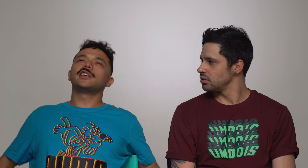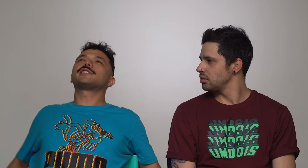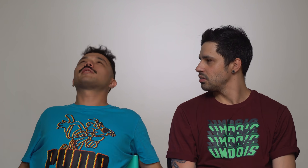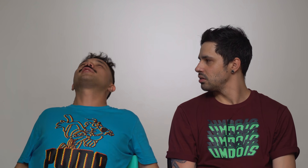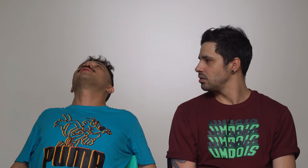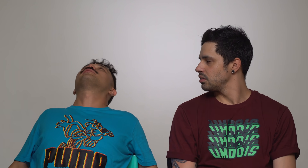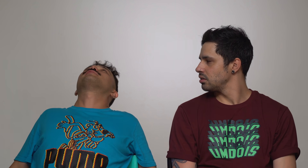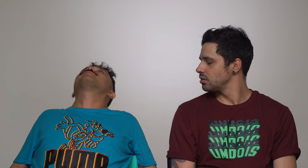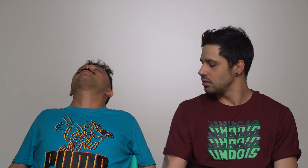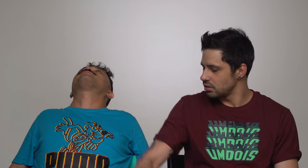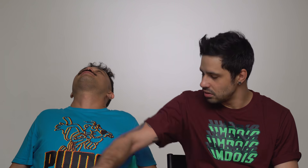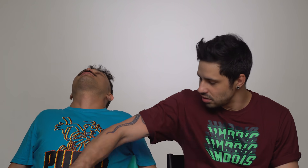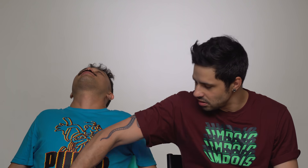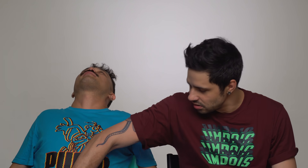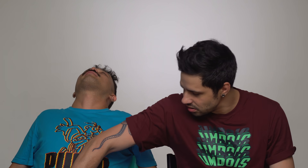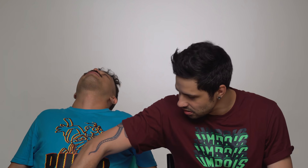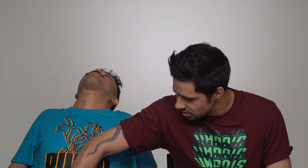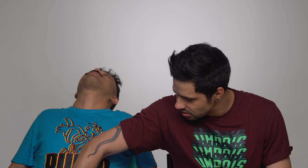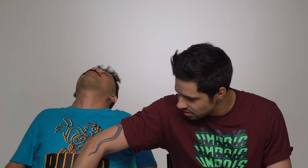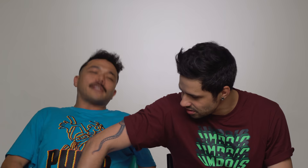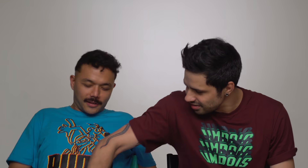eu sou seu cliente aqui, você tá me atendendo.